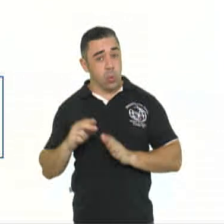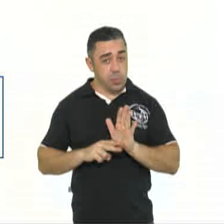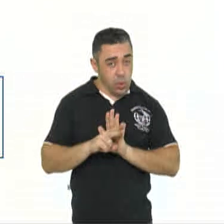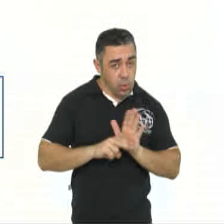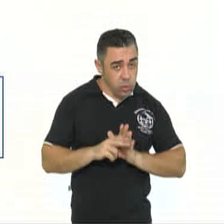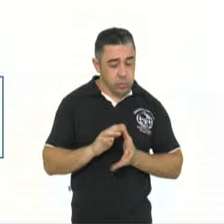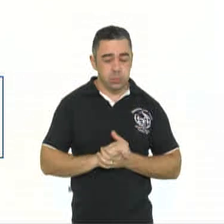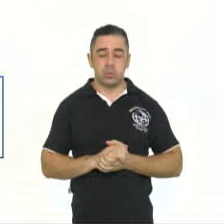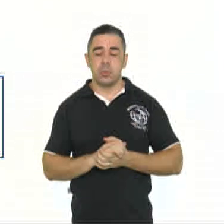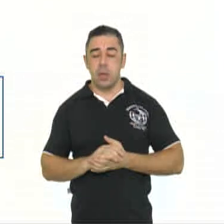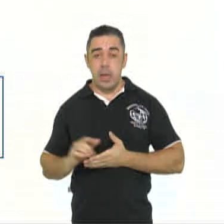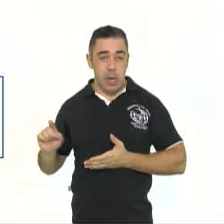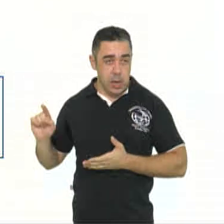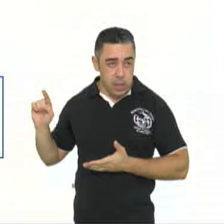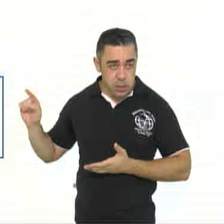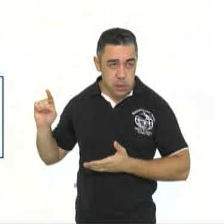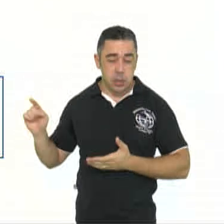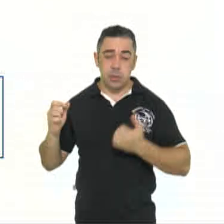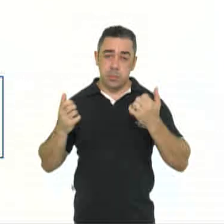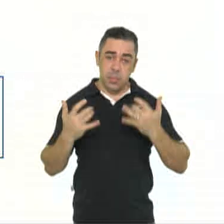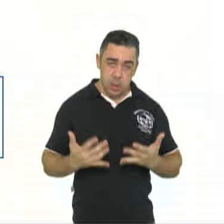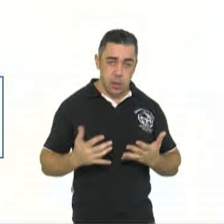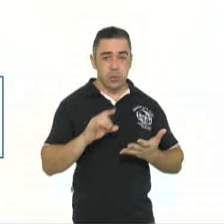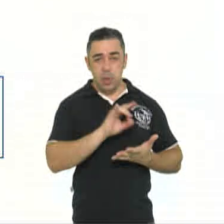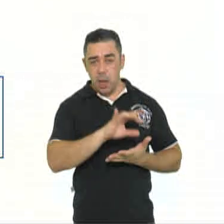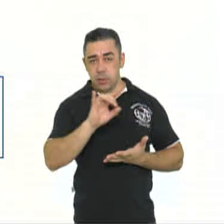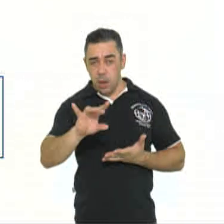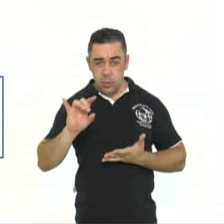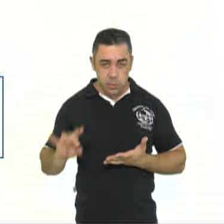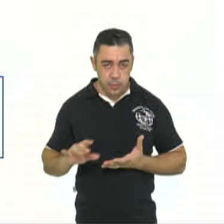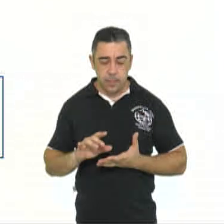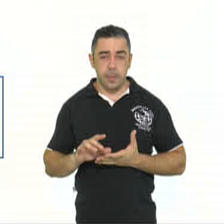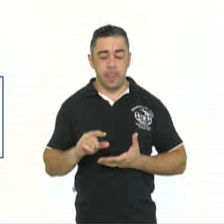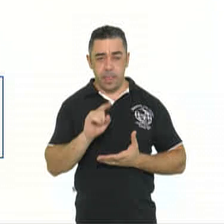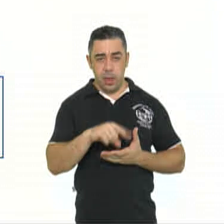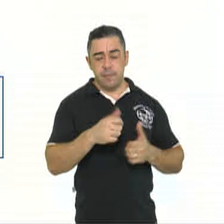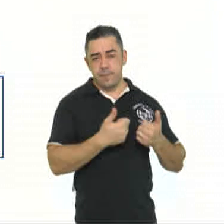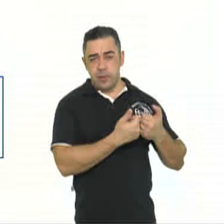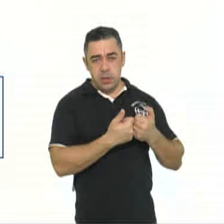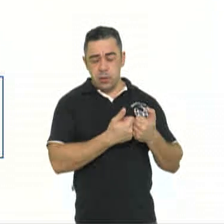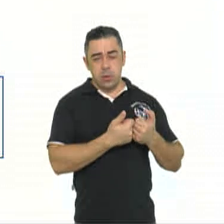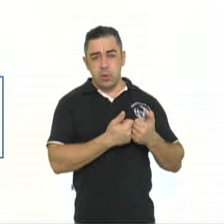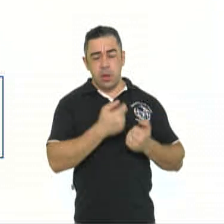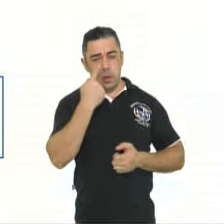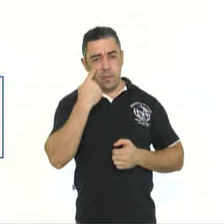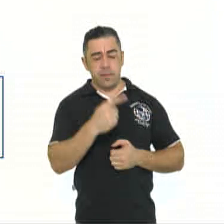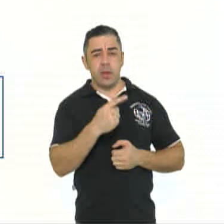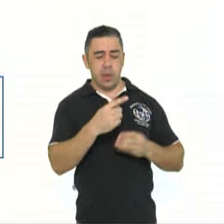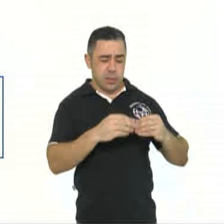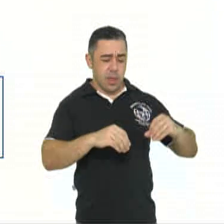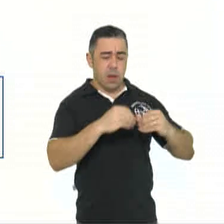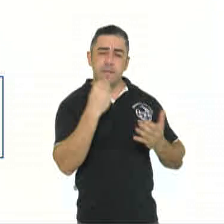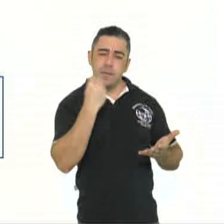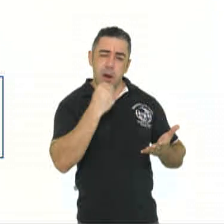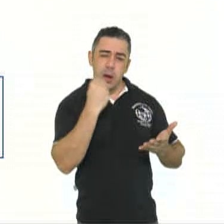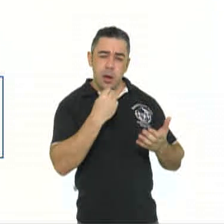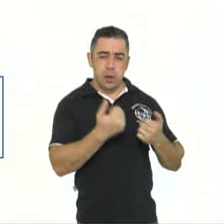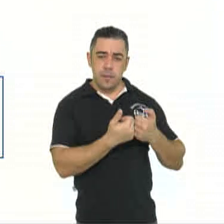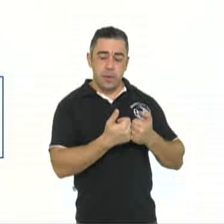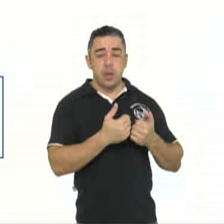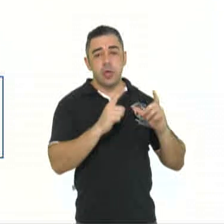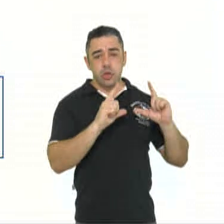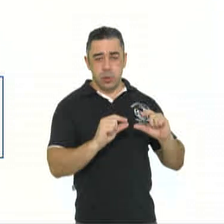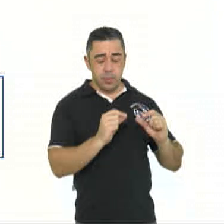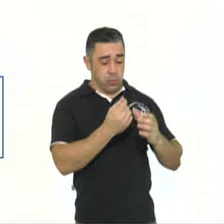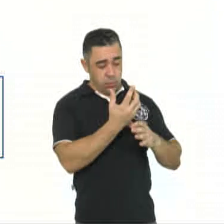biológicos. Aqui a gente está falando um pouquinho de cada um deles. Ó. Fatores físicos, perda de estrutura do solo e diminuição da